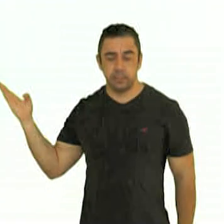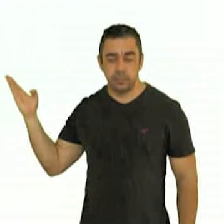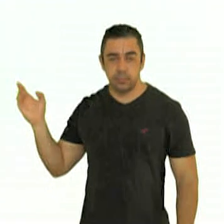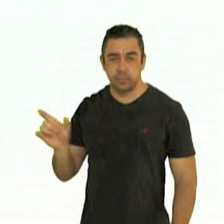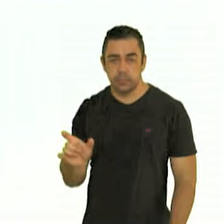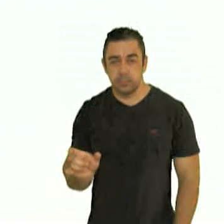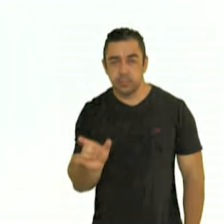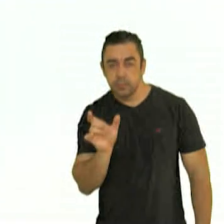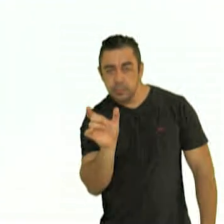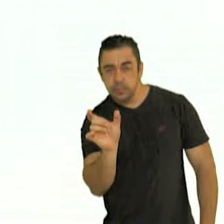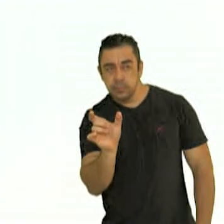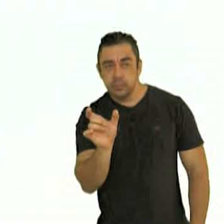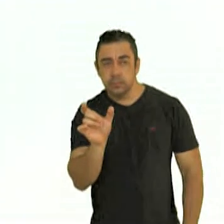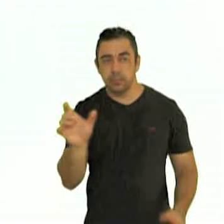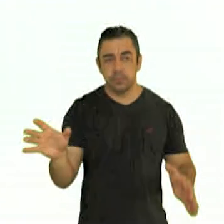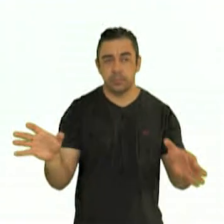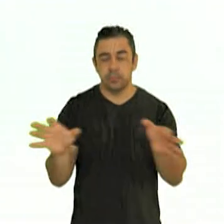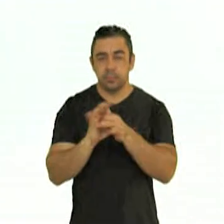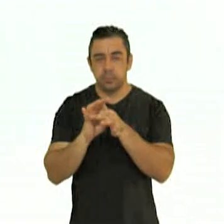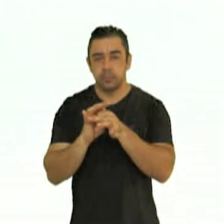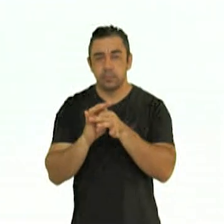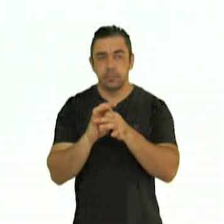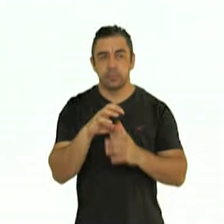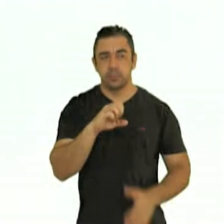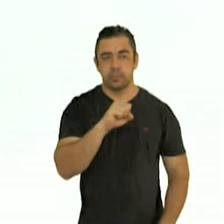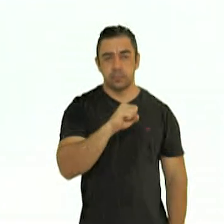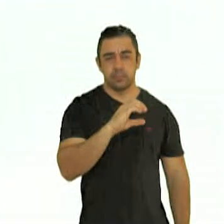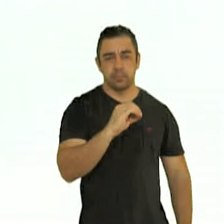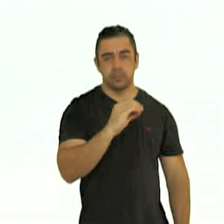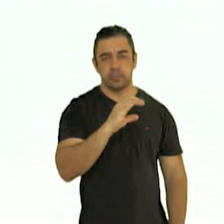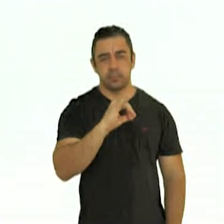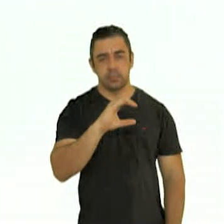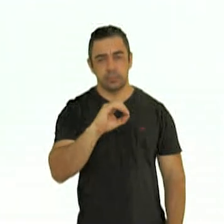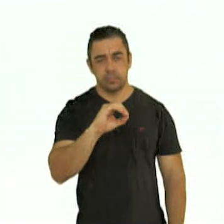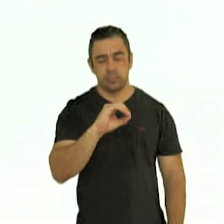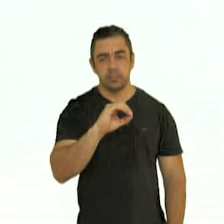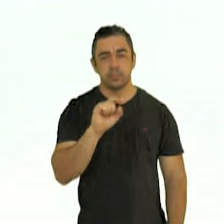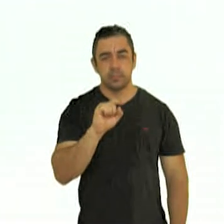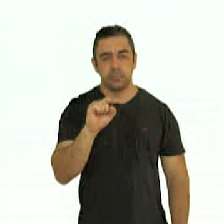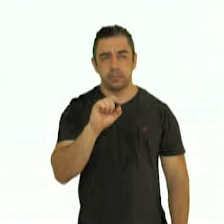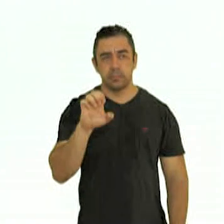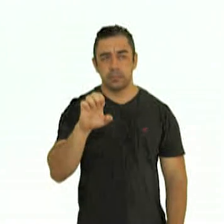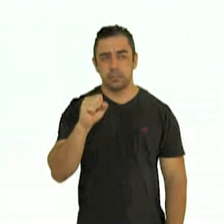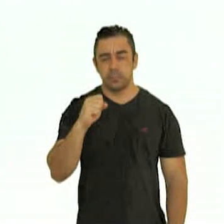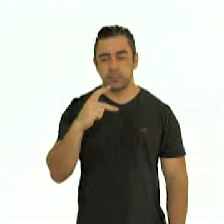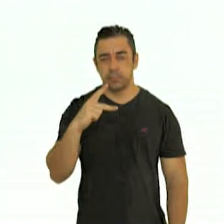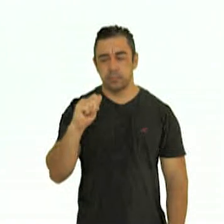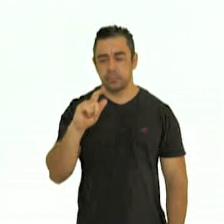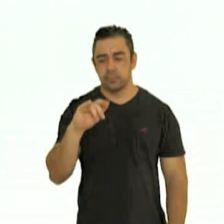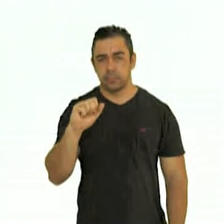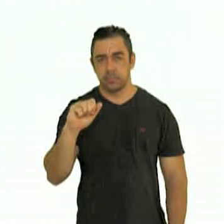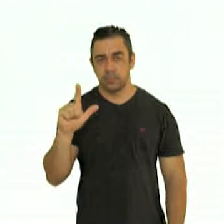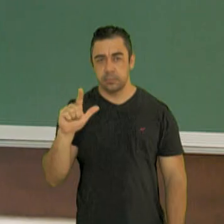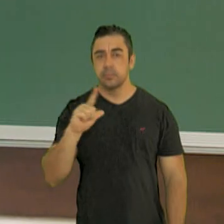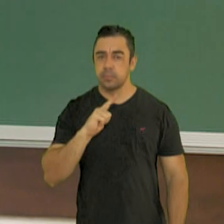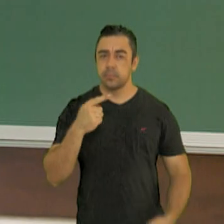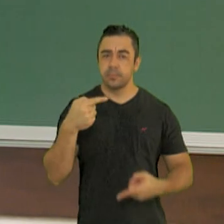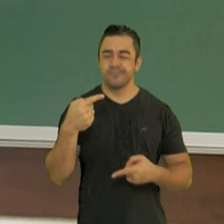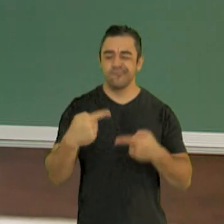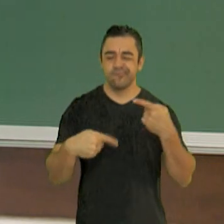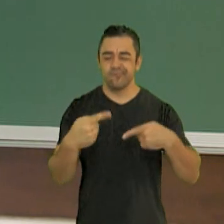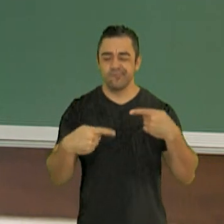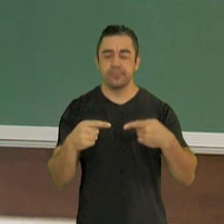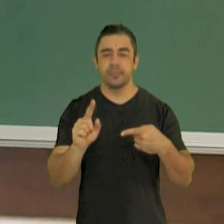palavra junta ou uma palavra composta, com o hífen aí separando e com o acento, né? Existe uma discussão sobre